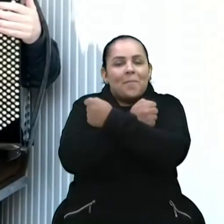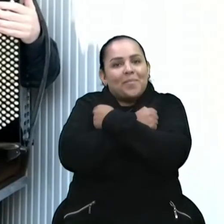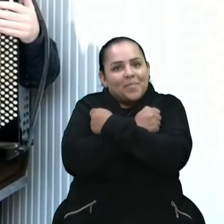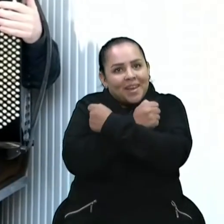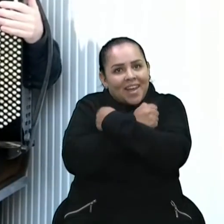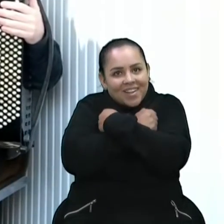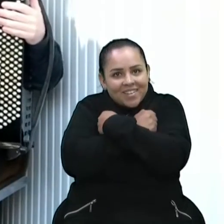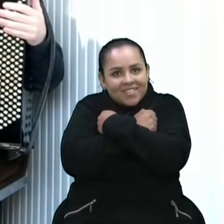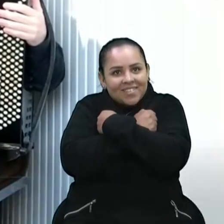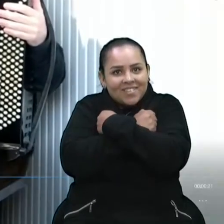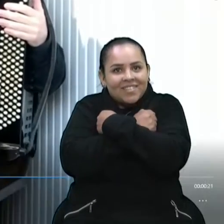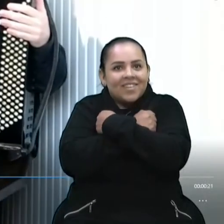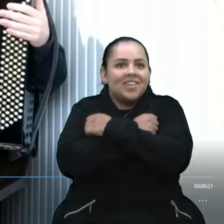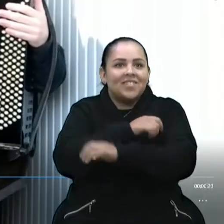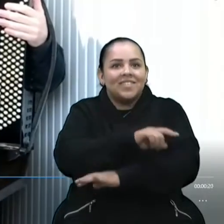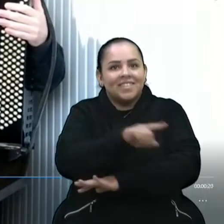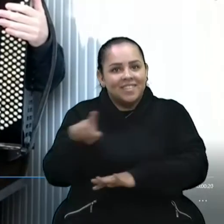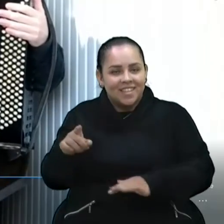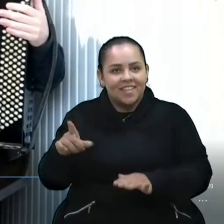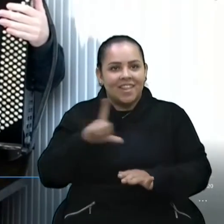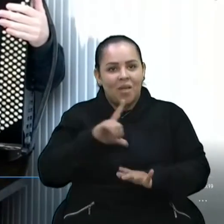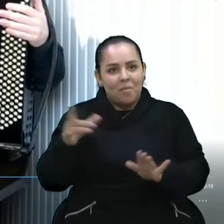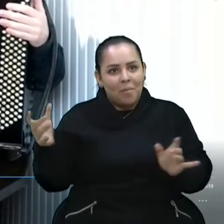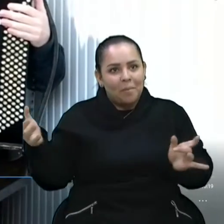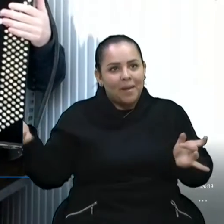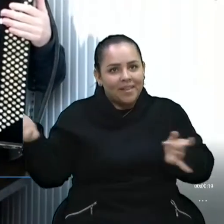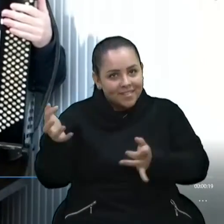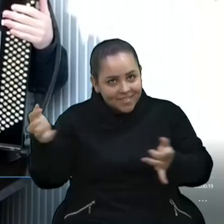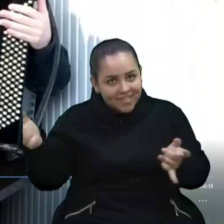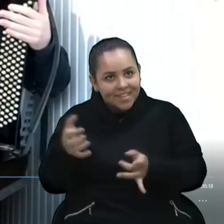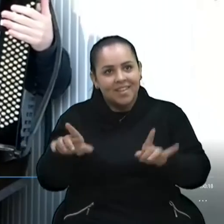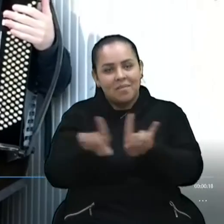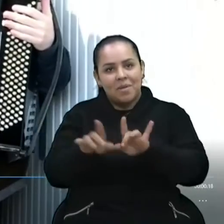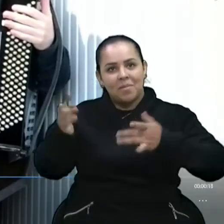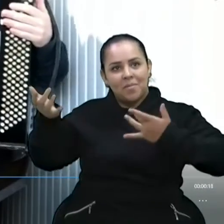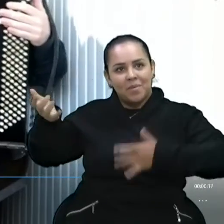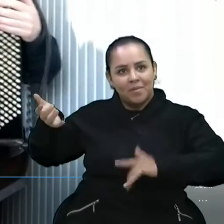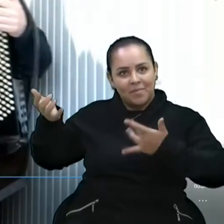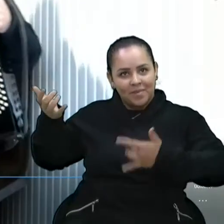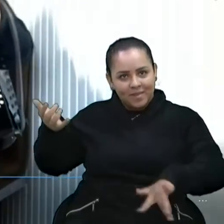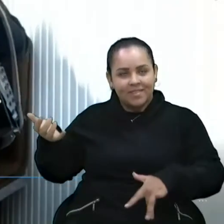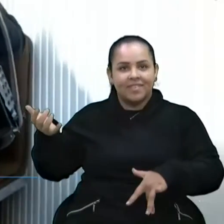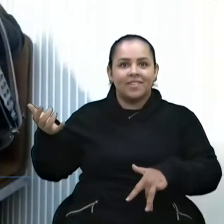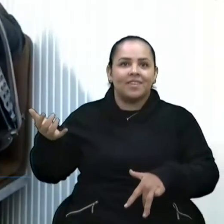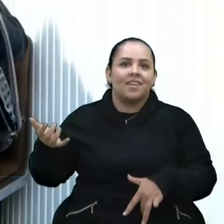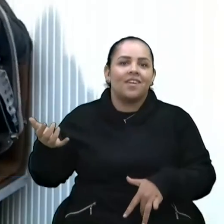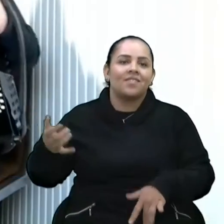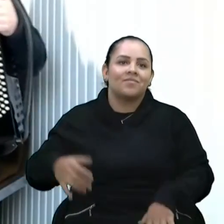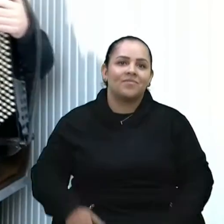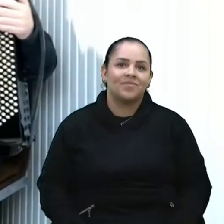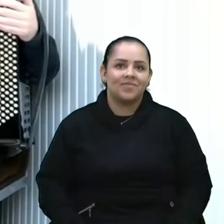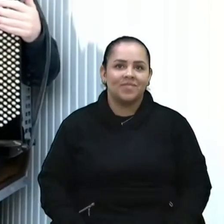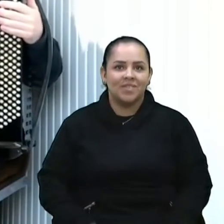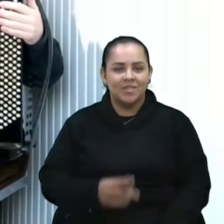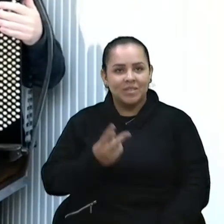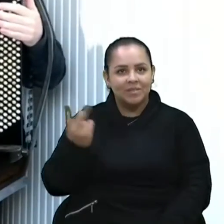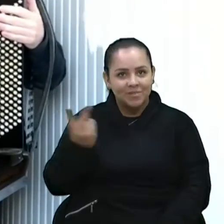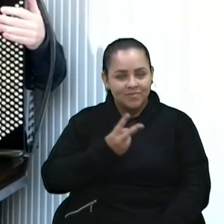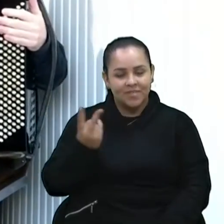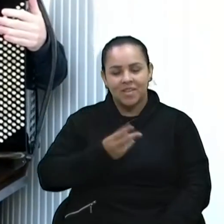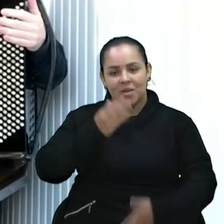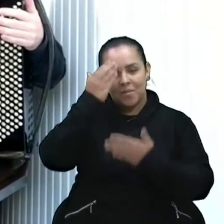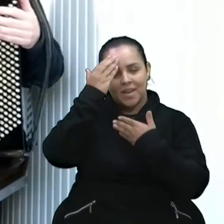Dudu, acordeão cromático, baixo de 6 cordas, André Rose, Giba Soares. E agradecemos